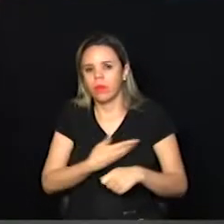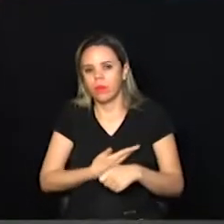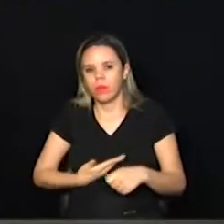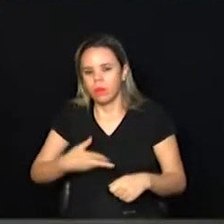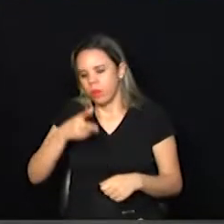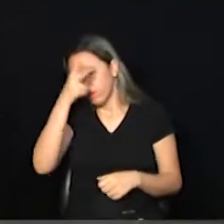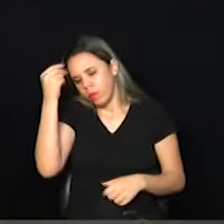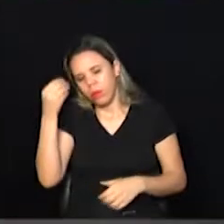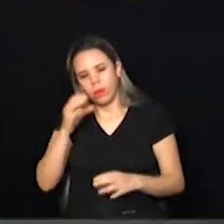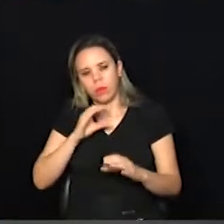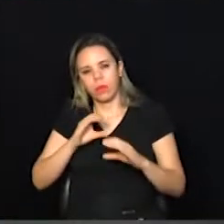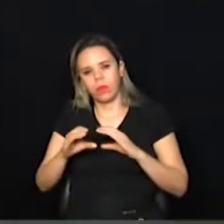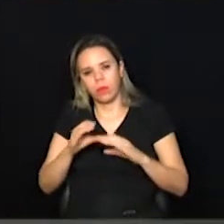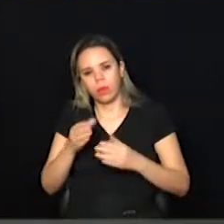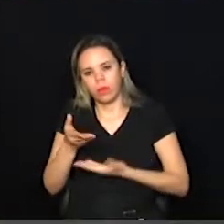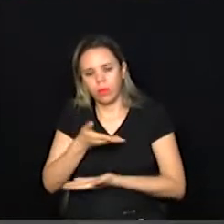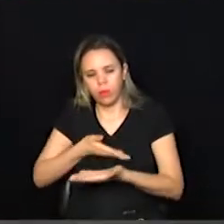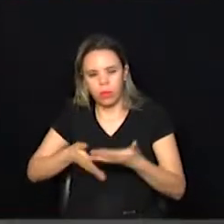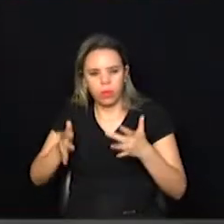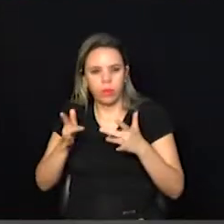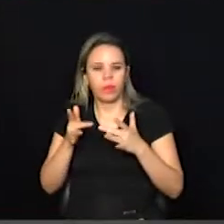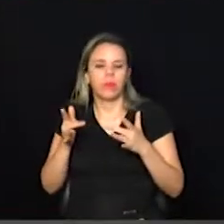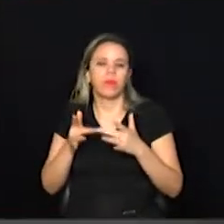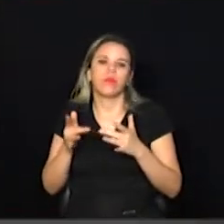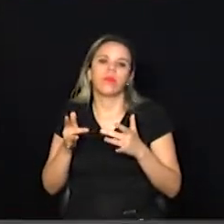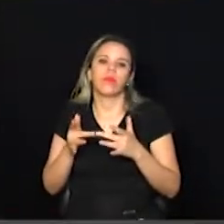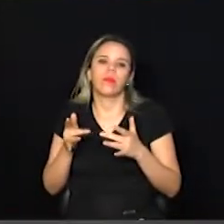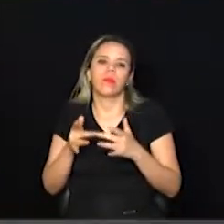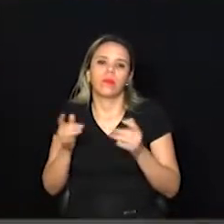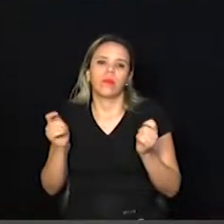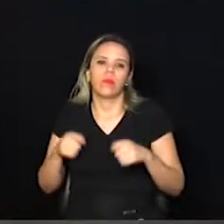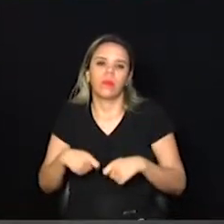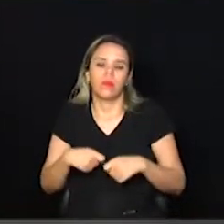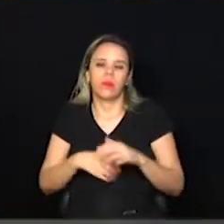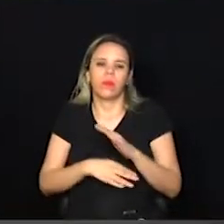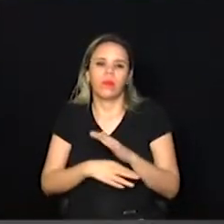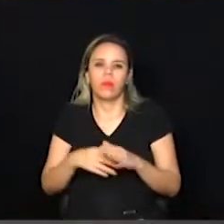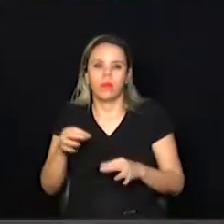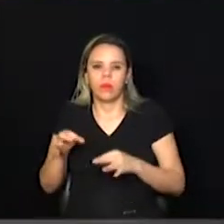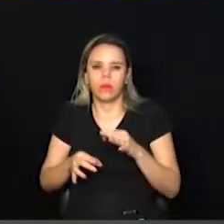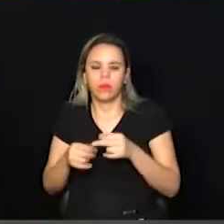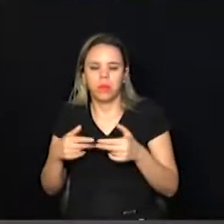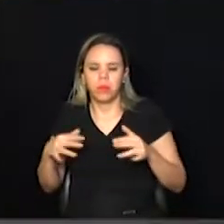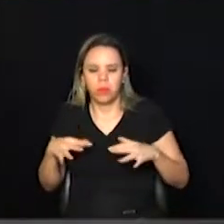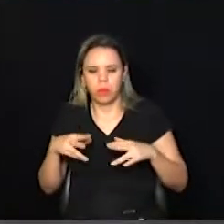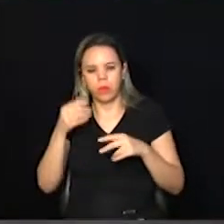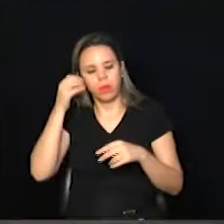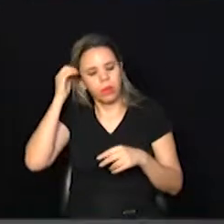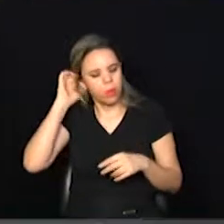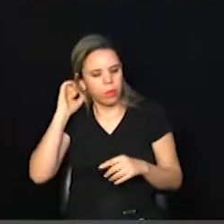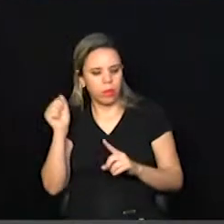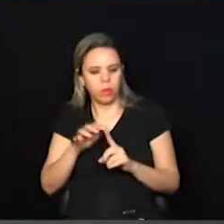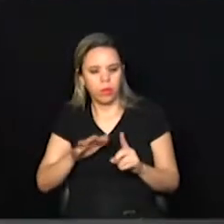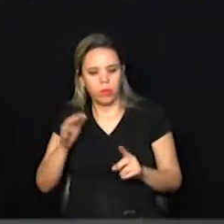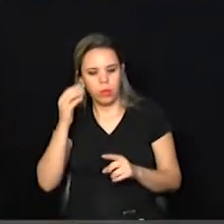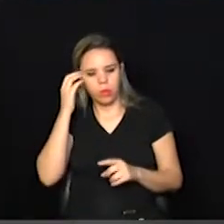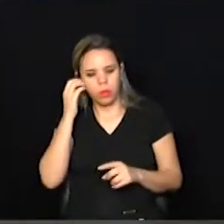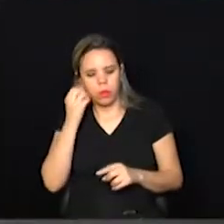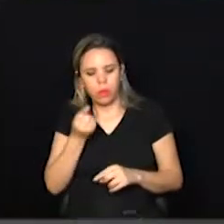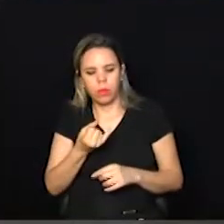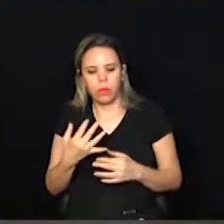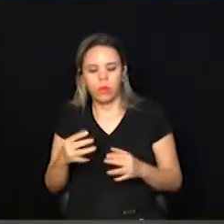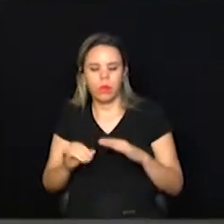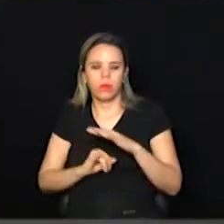em articulação com o Poder Judiciário e com a sociedade, com entidades e